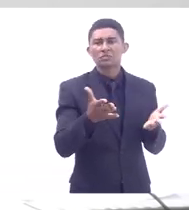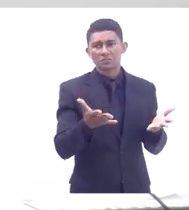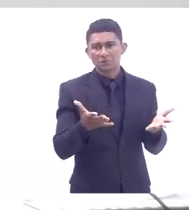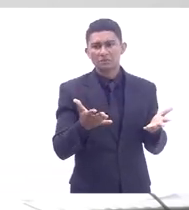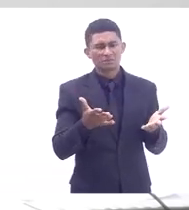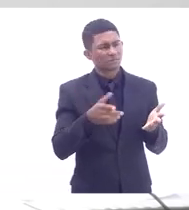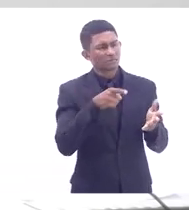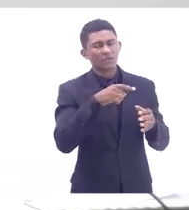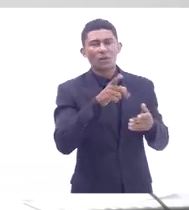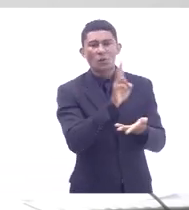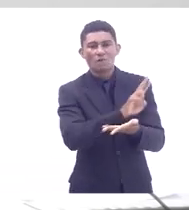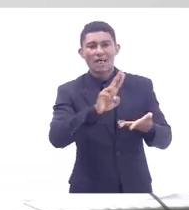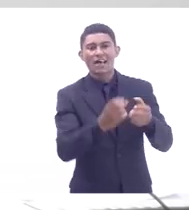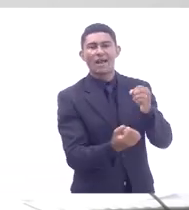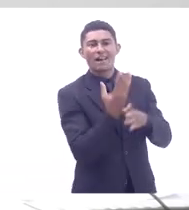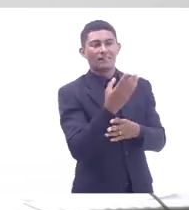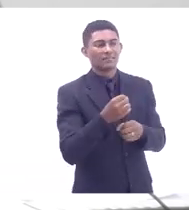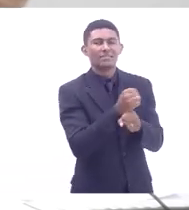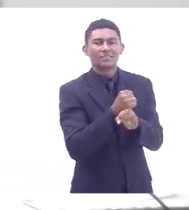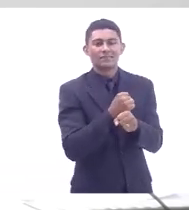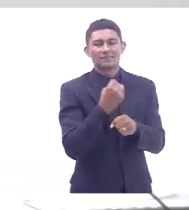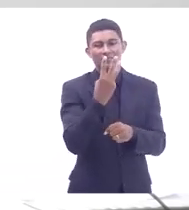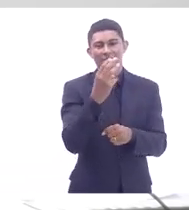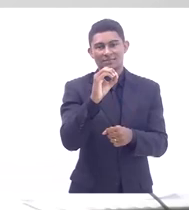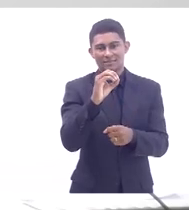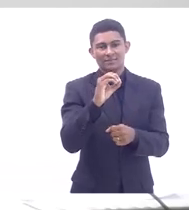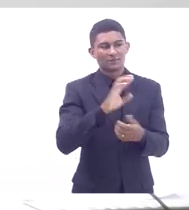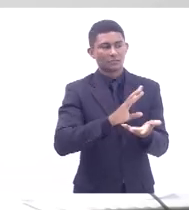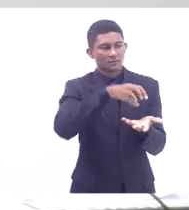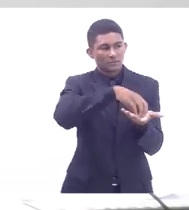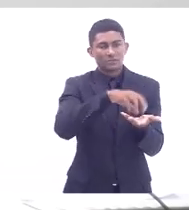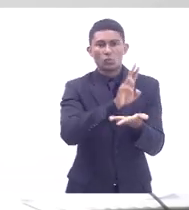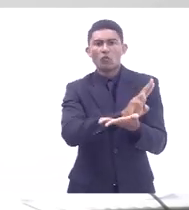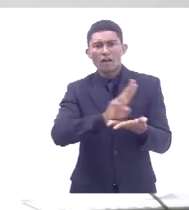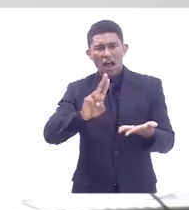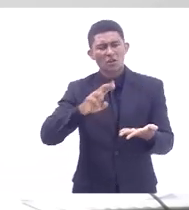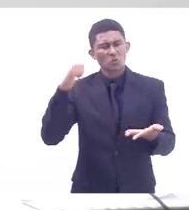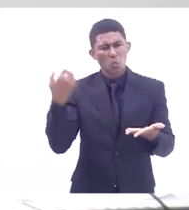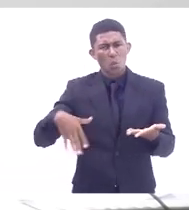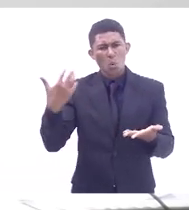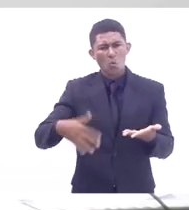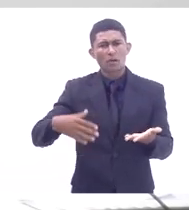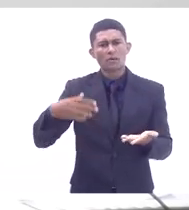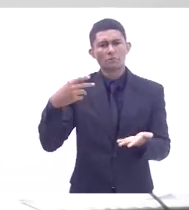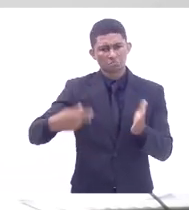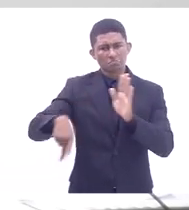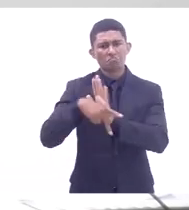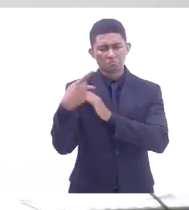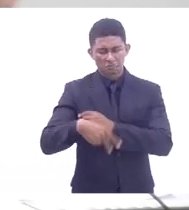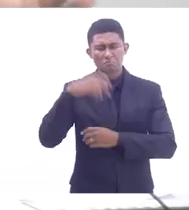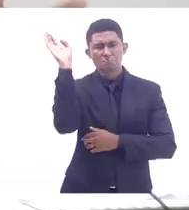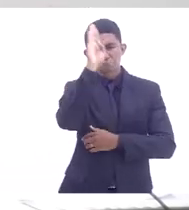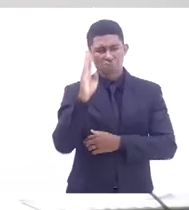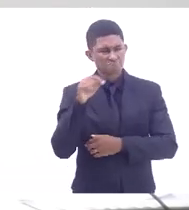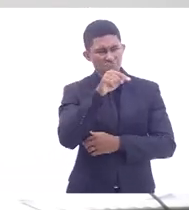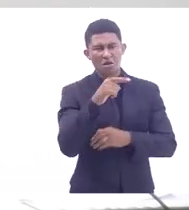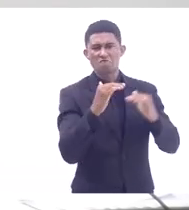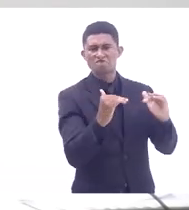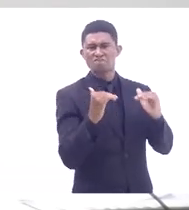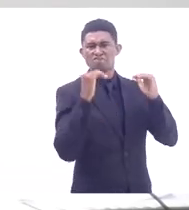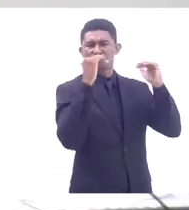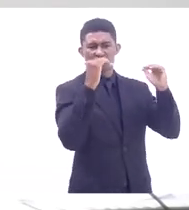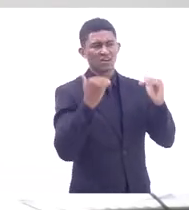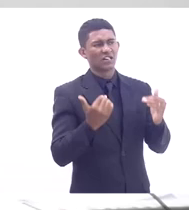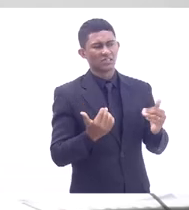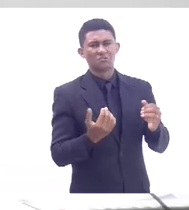inferior a 30 anos não é já colocou alguém ficou uma das grandes universidades brasileiras o filme de produção acadêmica e